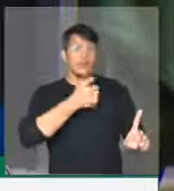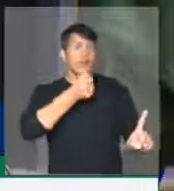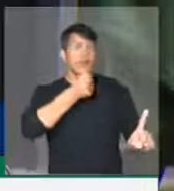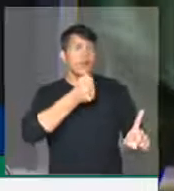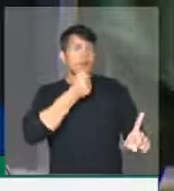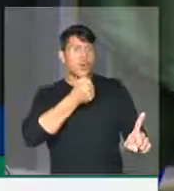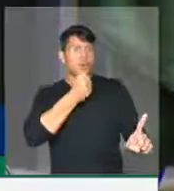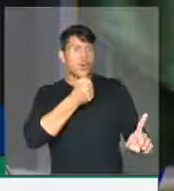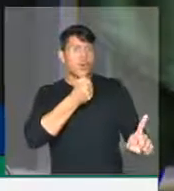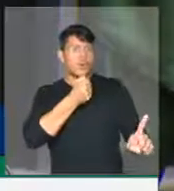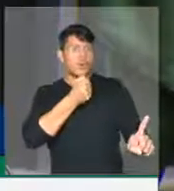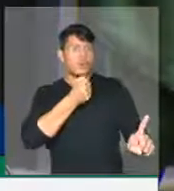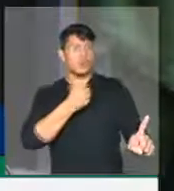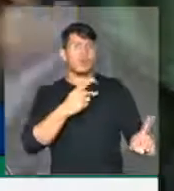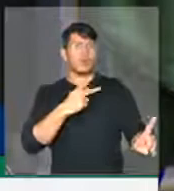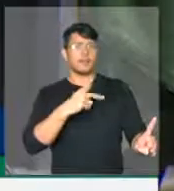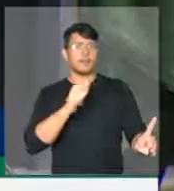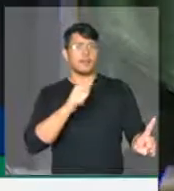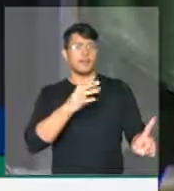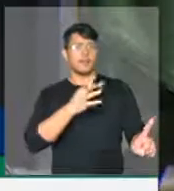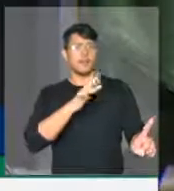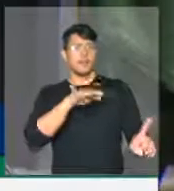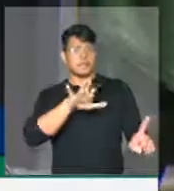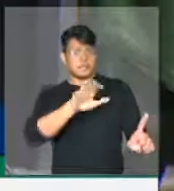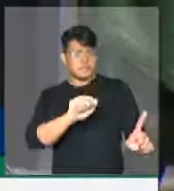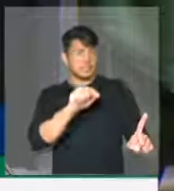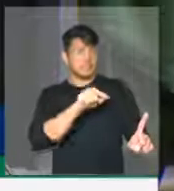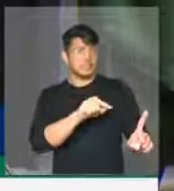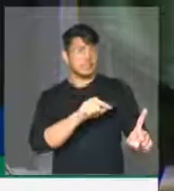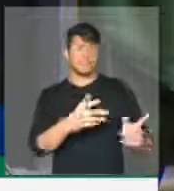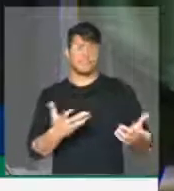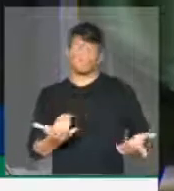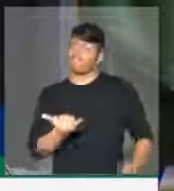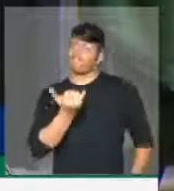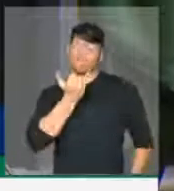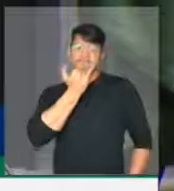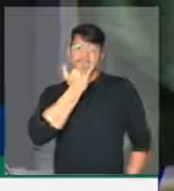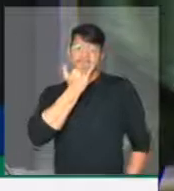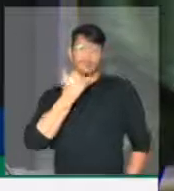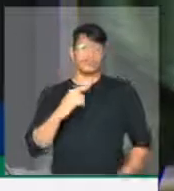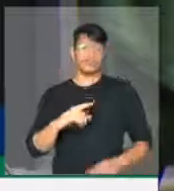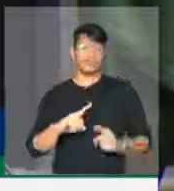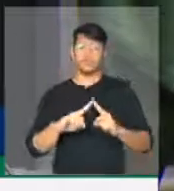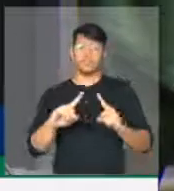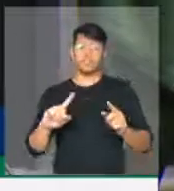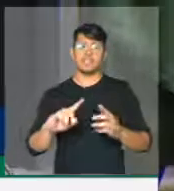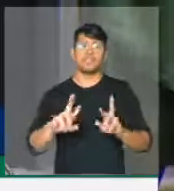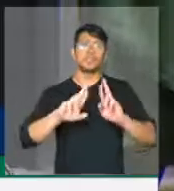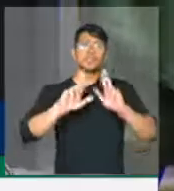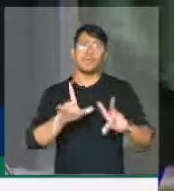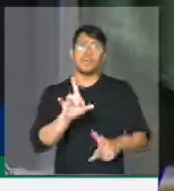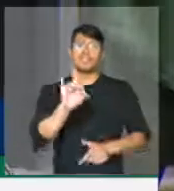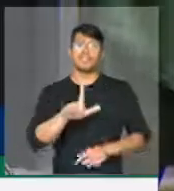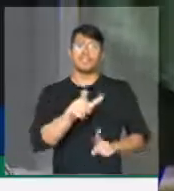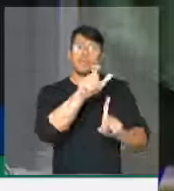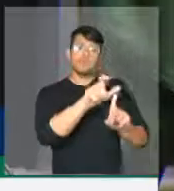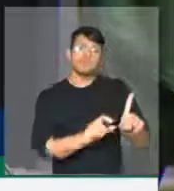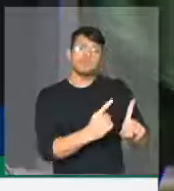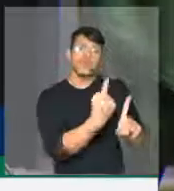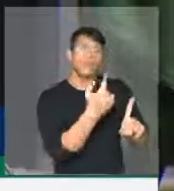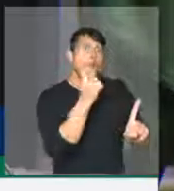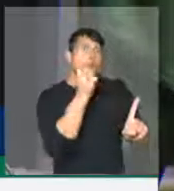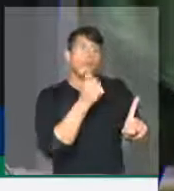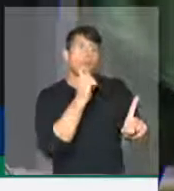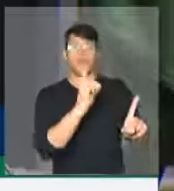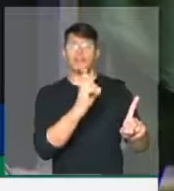da Folha, essa agressão, ela é contra toda a imprensa brasileira. É contra todas